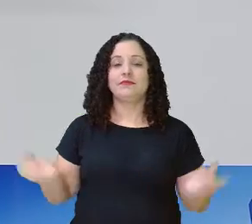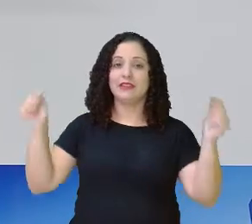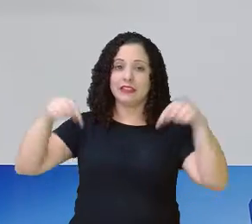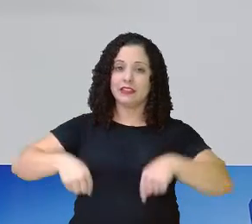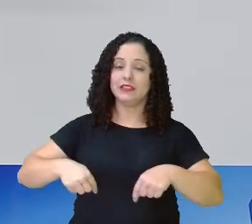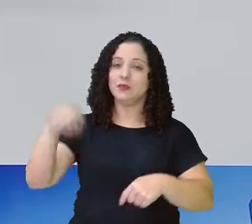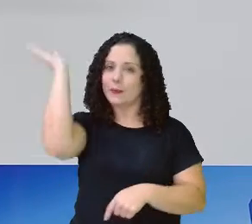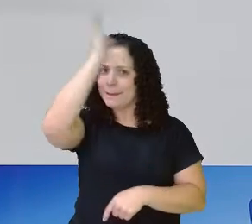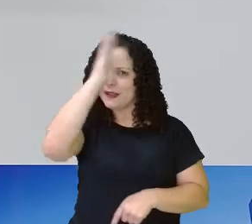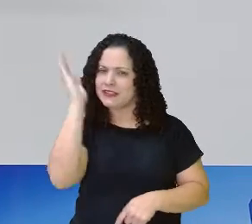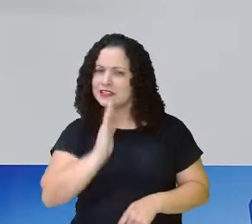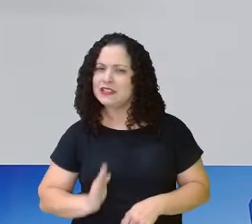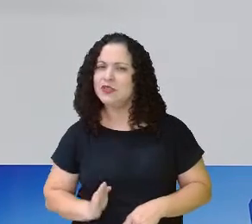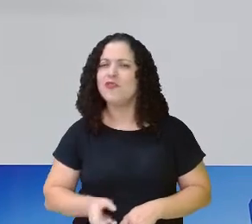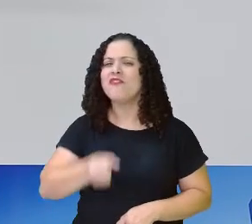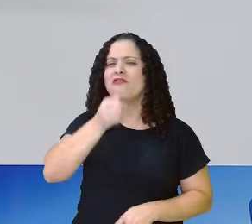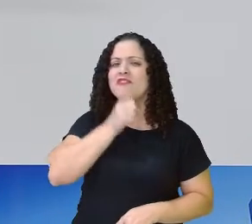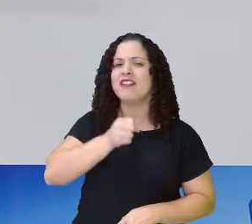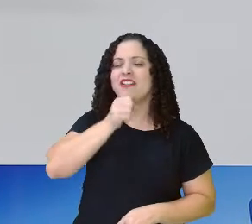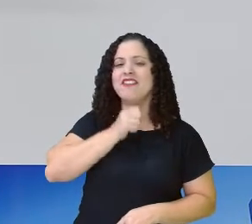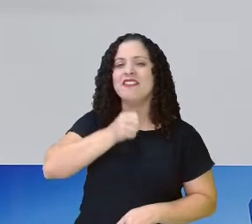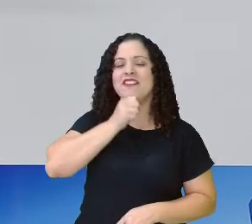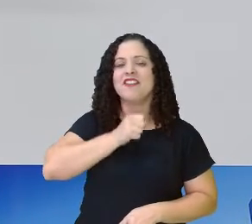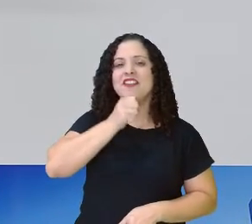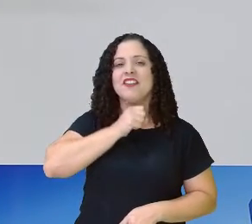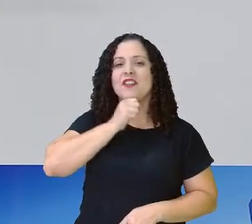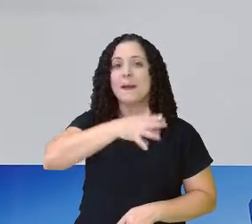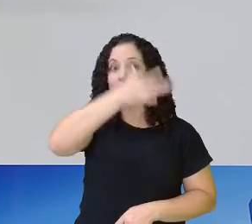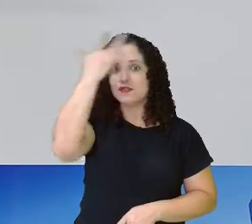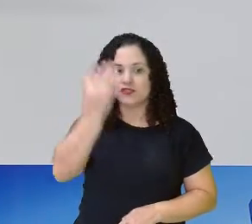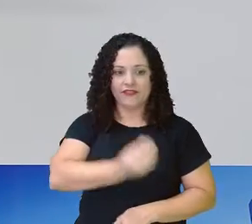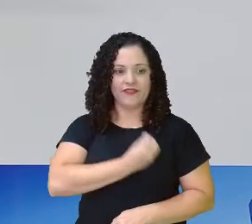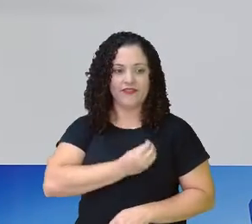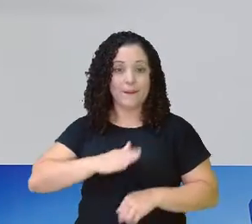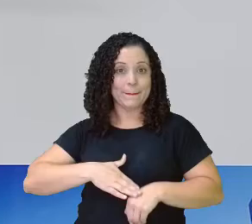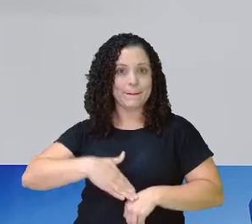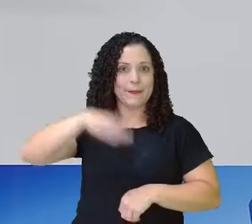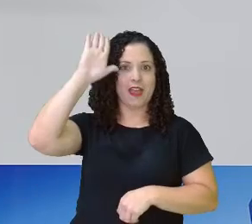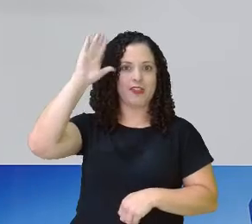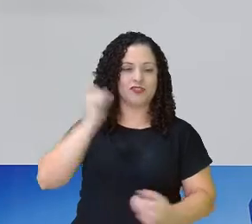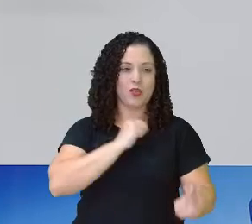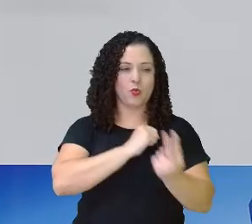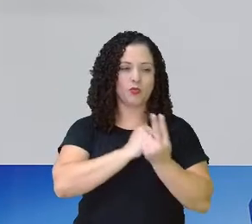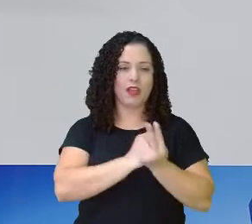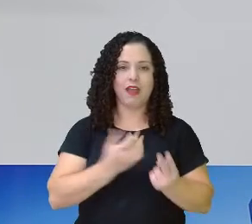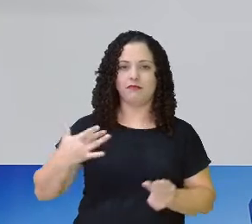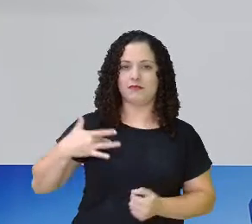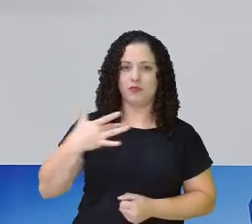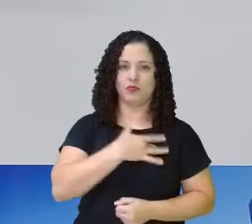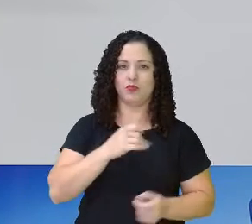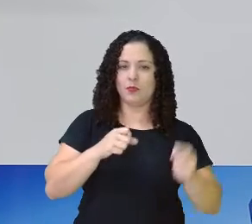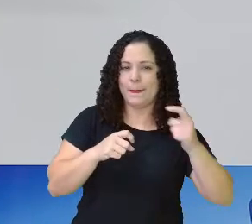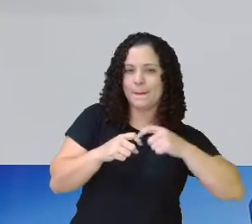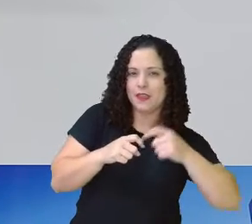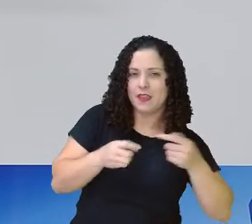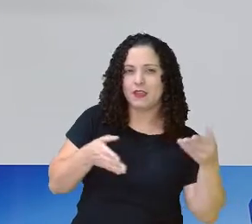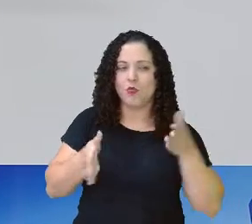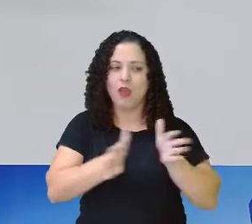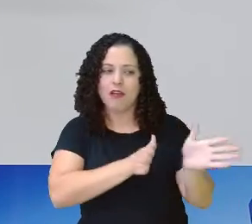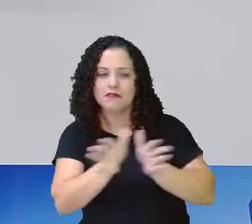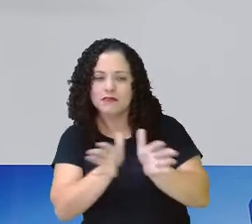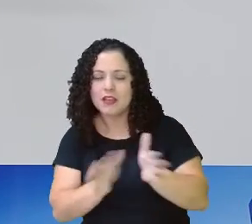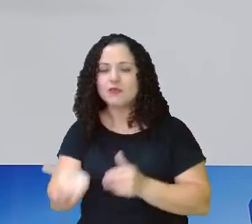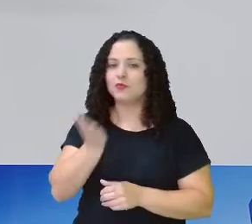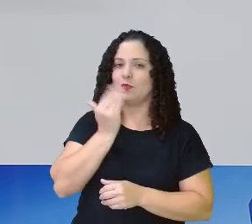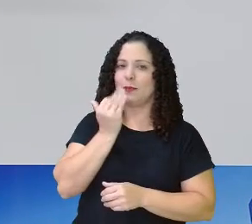gente está envelhecendo. Pelo IBGE, a gente está vivendo cada vez mais, justamente por ter cuidados médicos adequados, ter acesso à